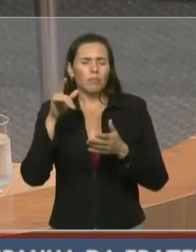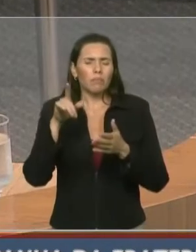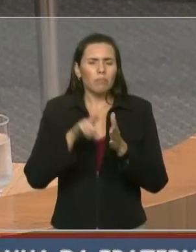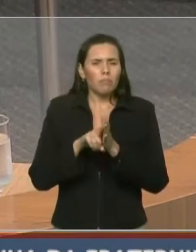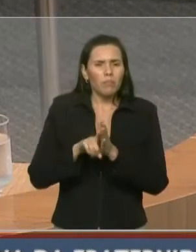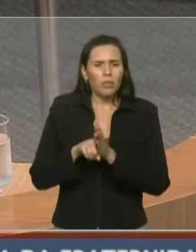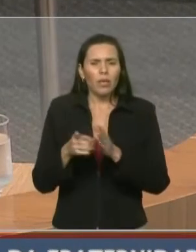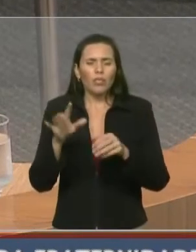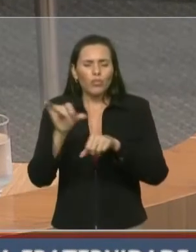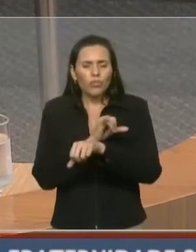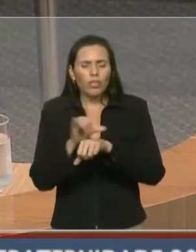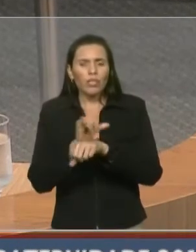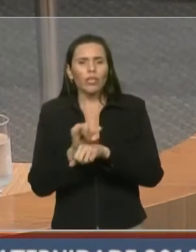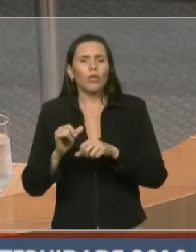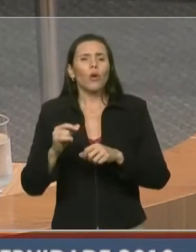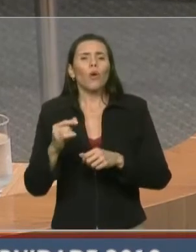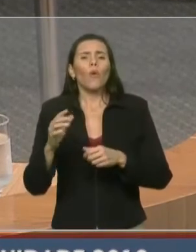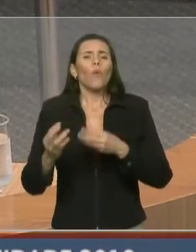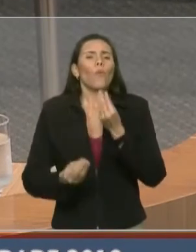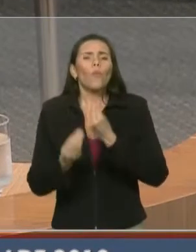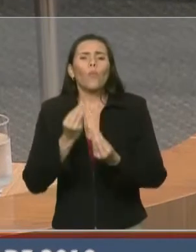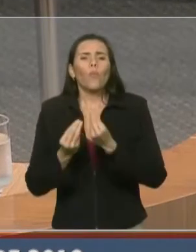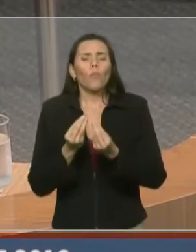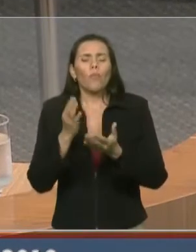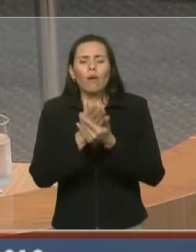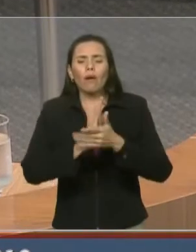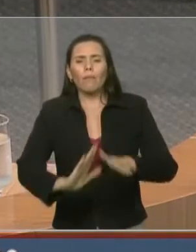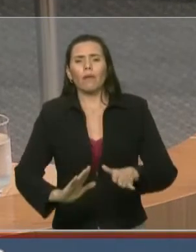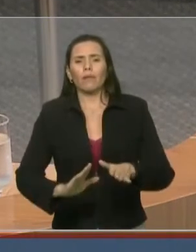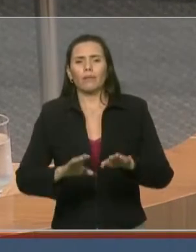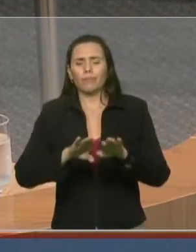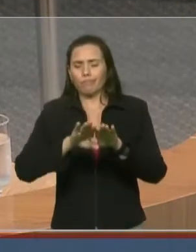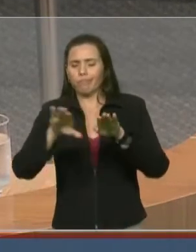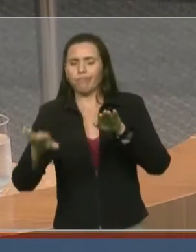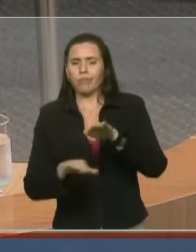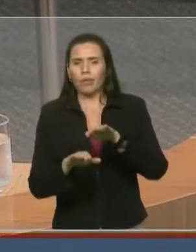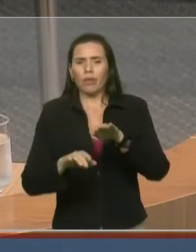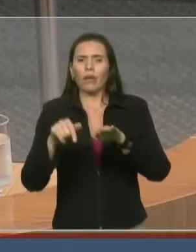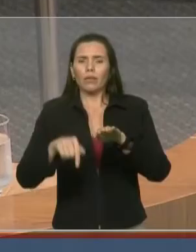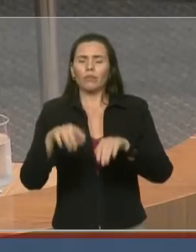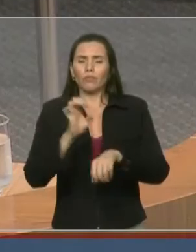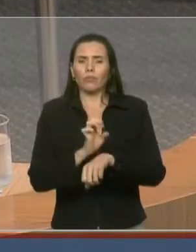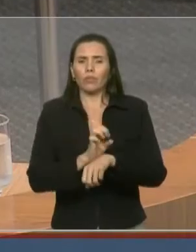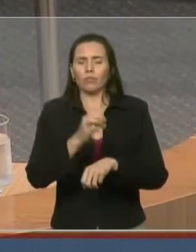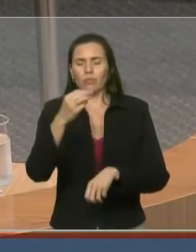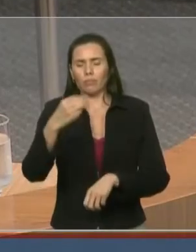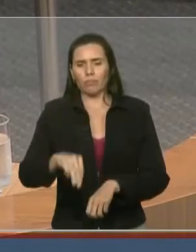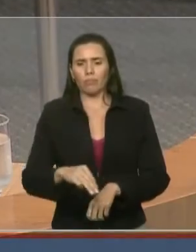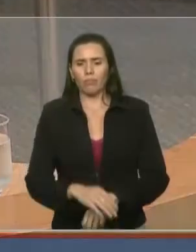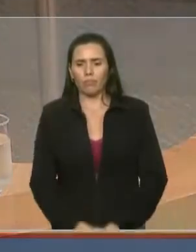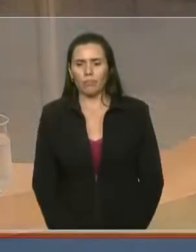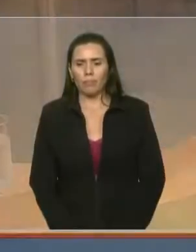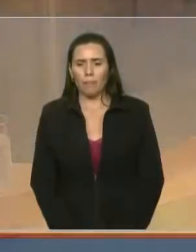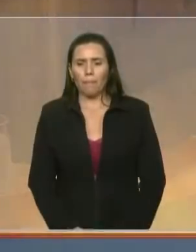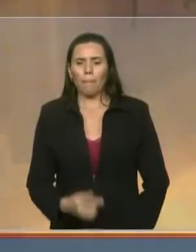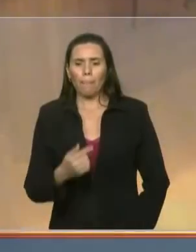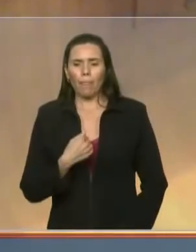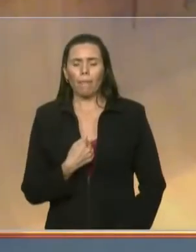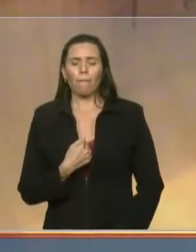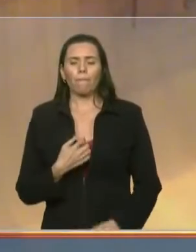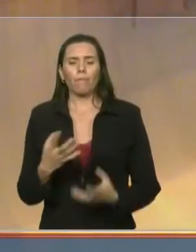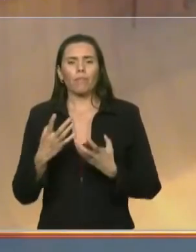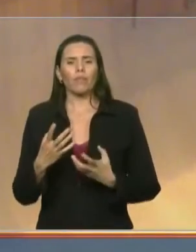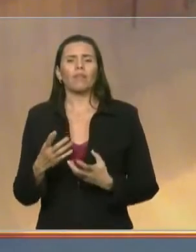Estado. E eu queria citar alguns exemplos que eu considero importantes nessa quadra da história brasileira. A primeira delas é a questão